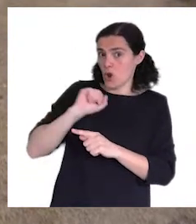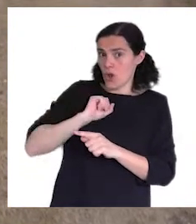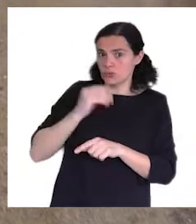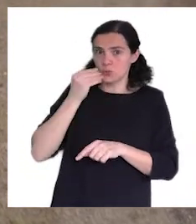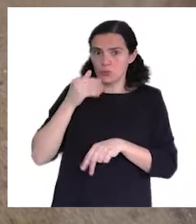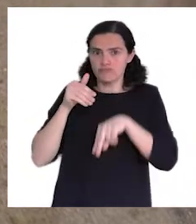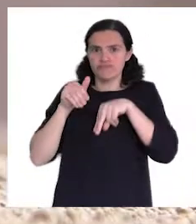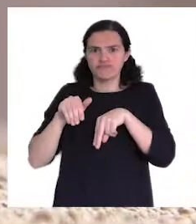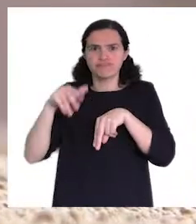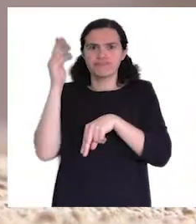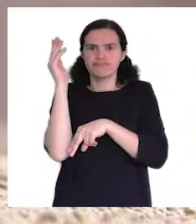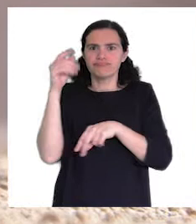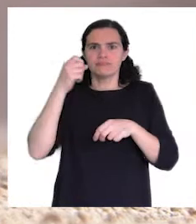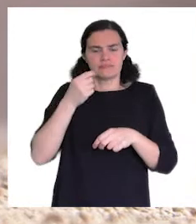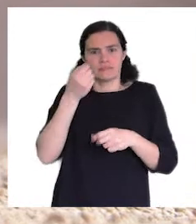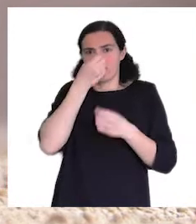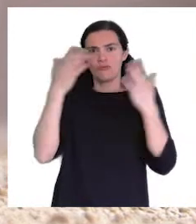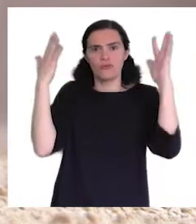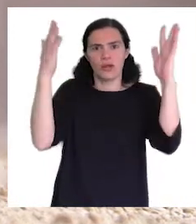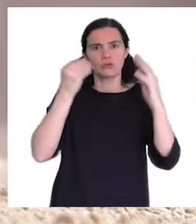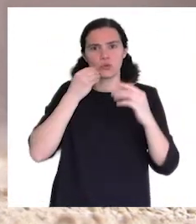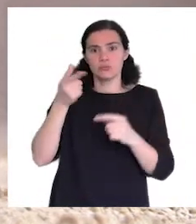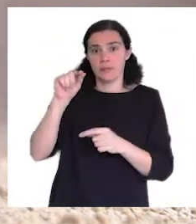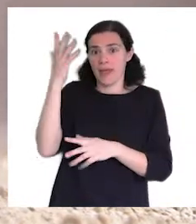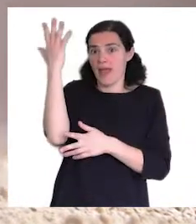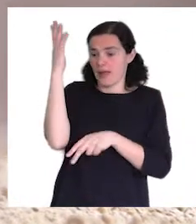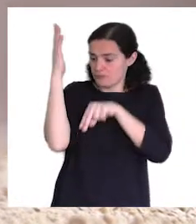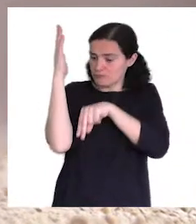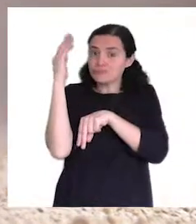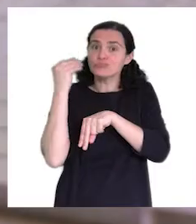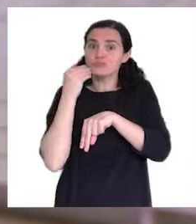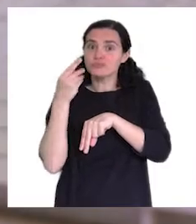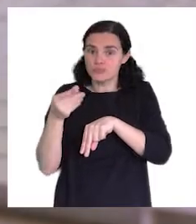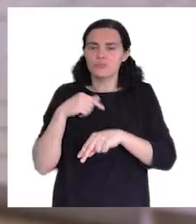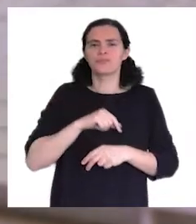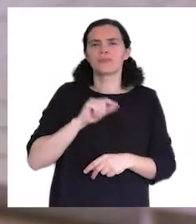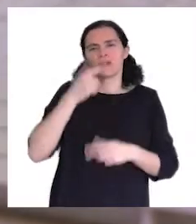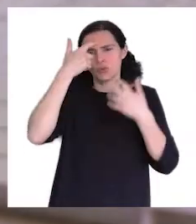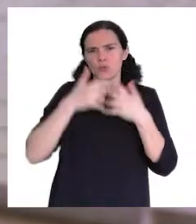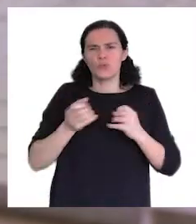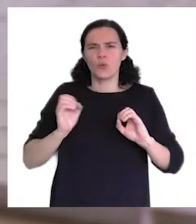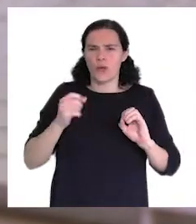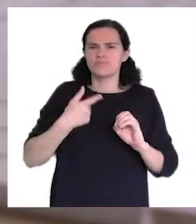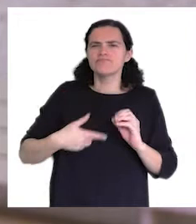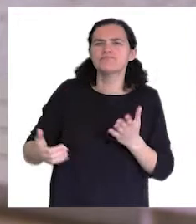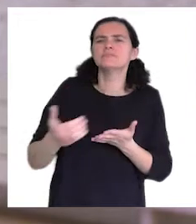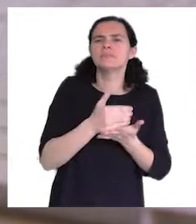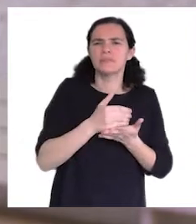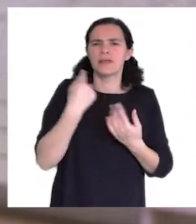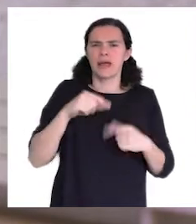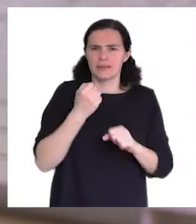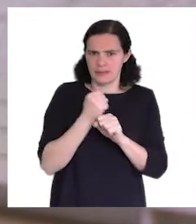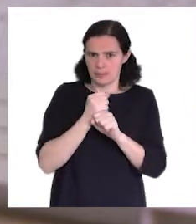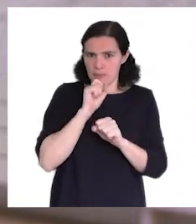nossa posição referencial ao longo de uma floresta e ao pé desta árvore, portanto, isto é sem dúvida mais uma ferramenta que nós temos aqui